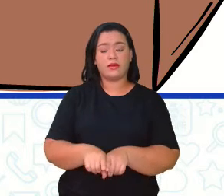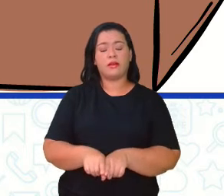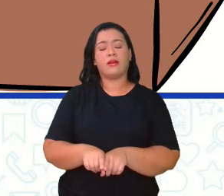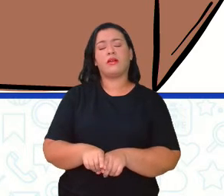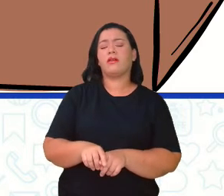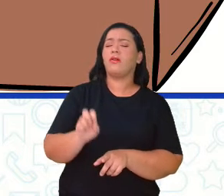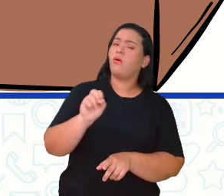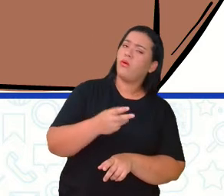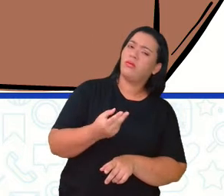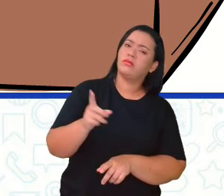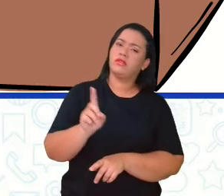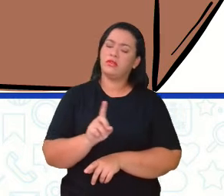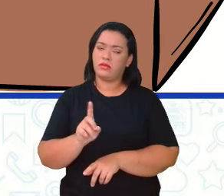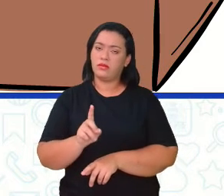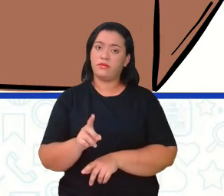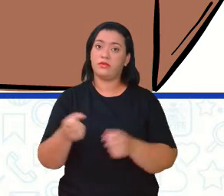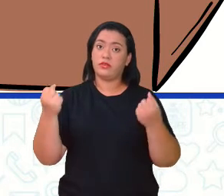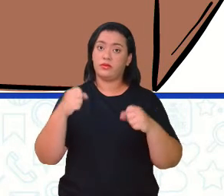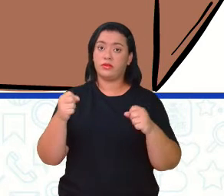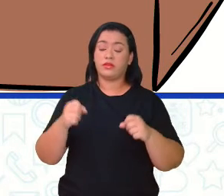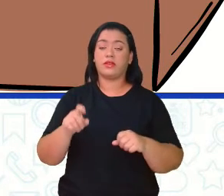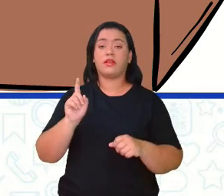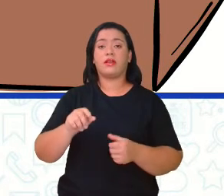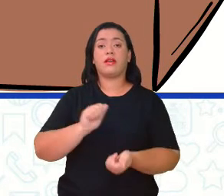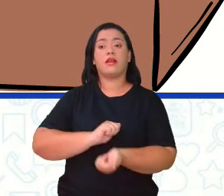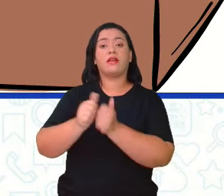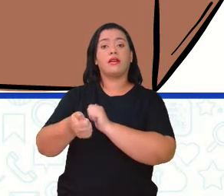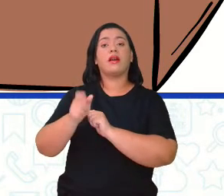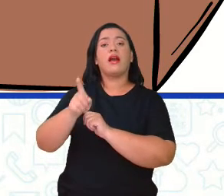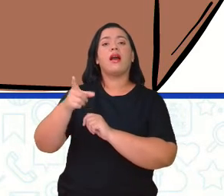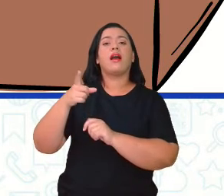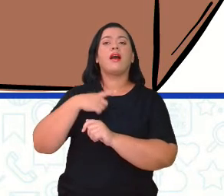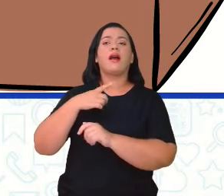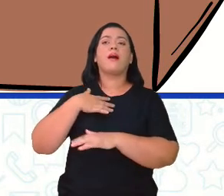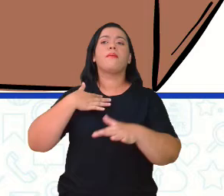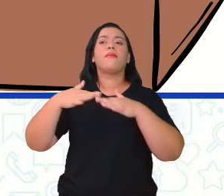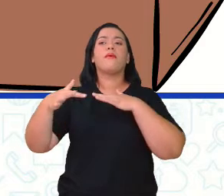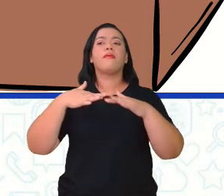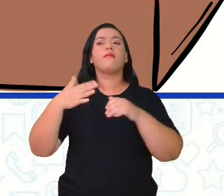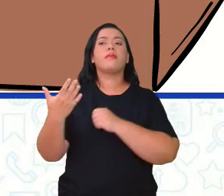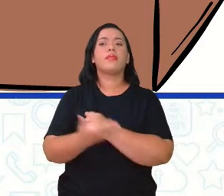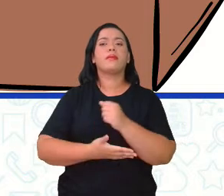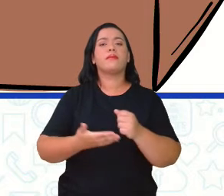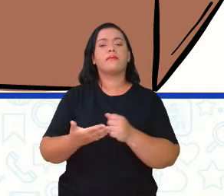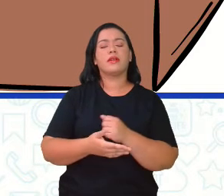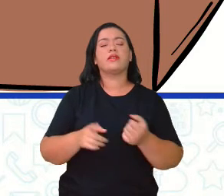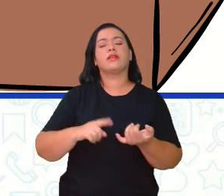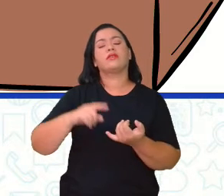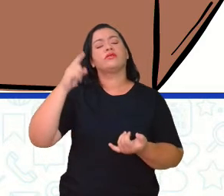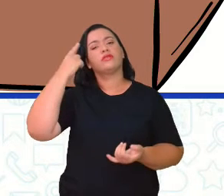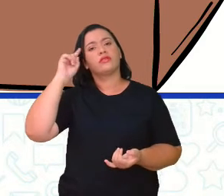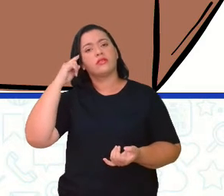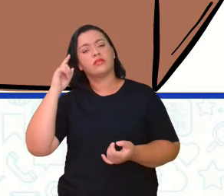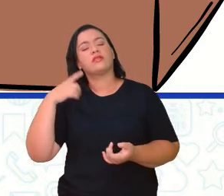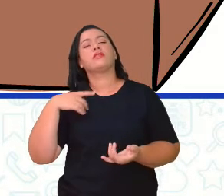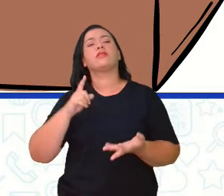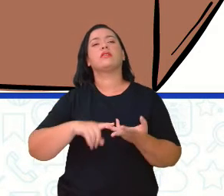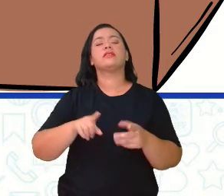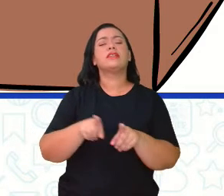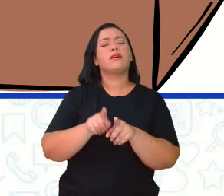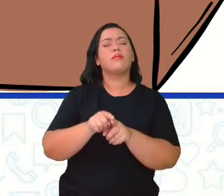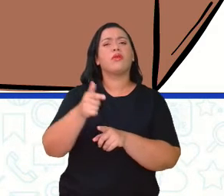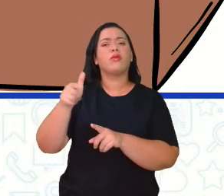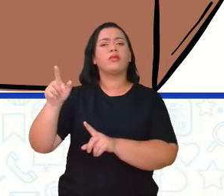não esportiva, que reúne aí movimentos básicos, né, que servem para o nosso dia a dia, servem para outras